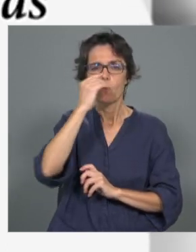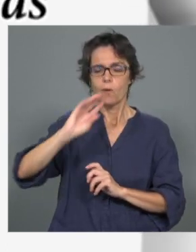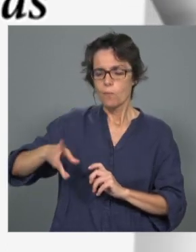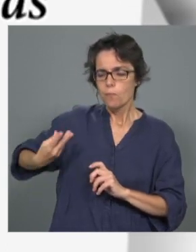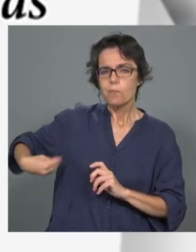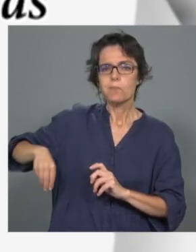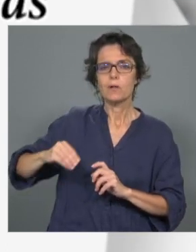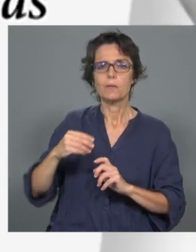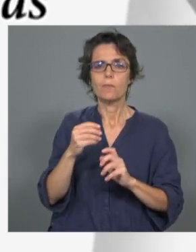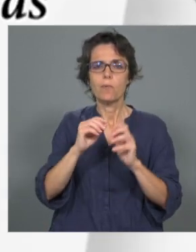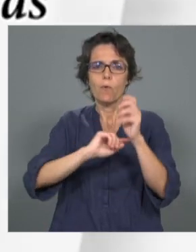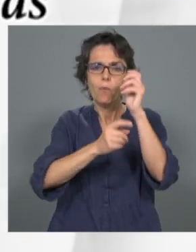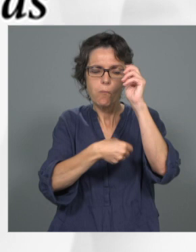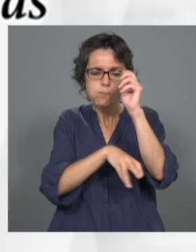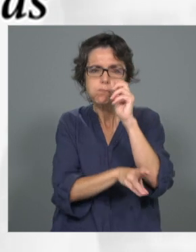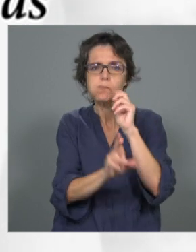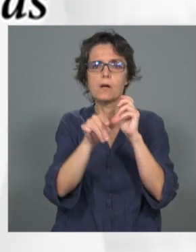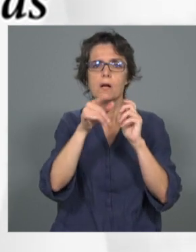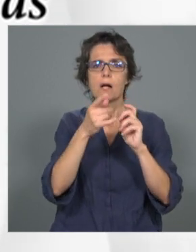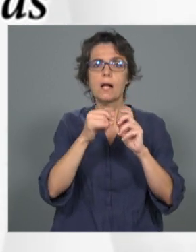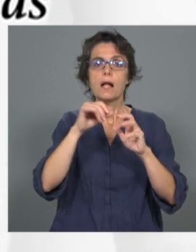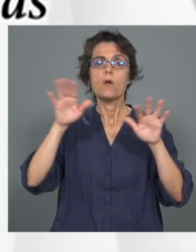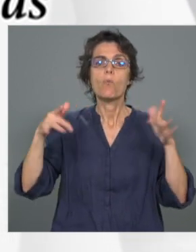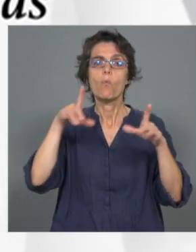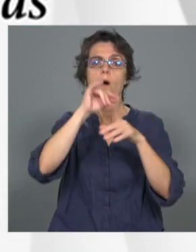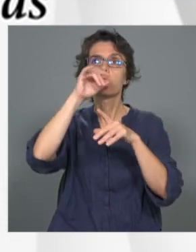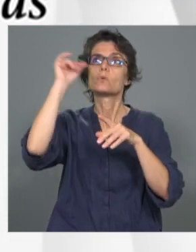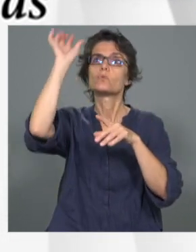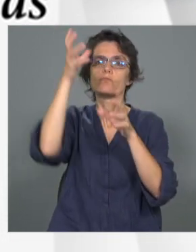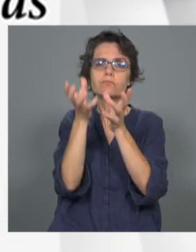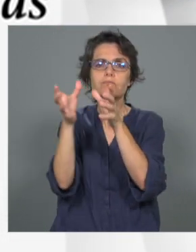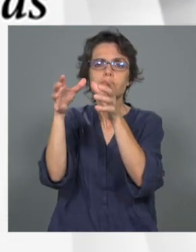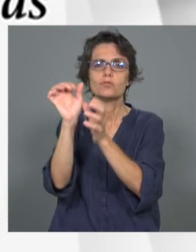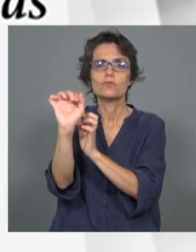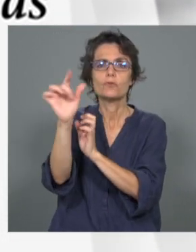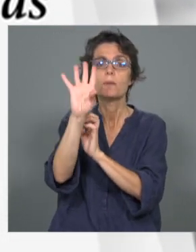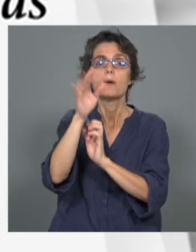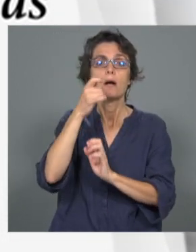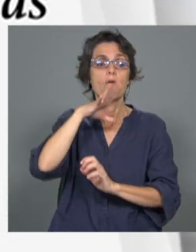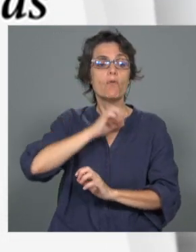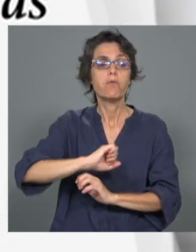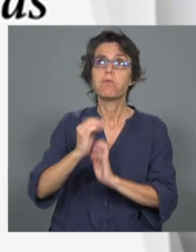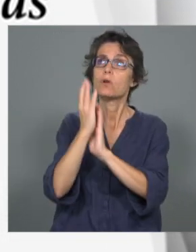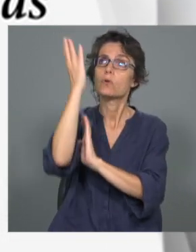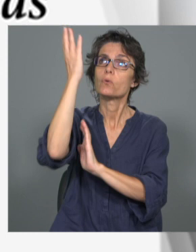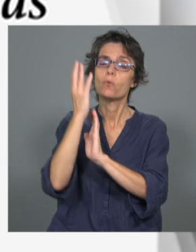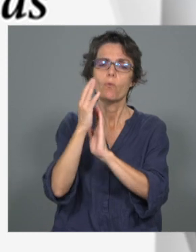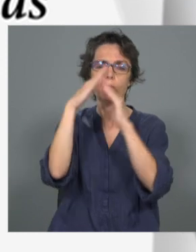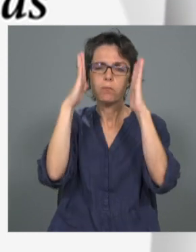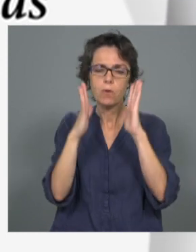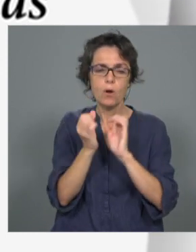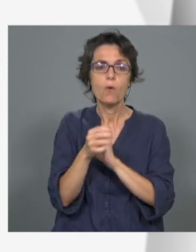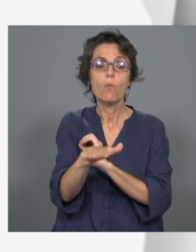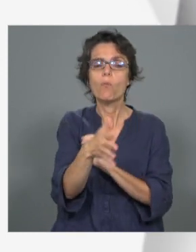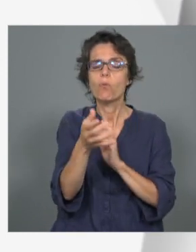suas tocas e as aves do céu os seus ninhos, mas o Filho do Homem não tem onde reclinar a